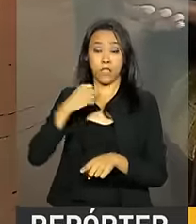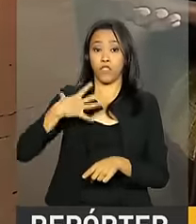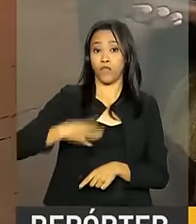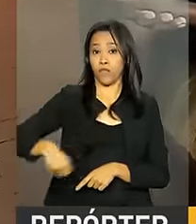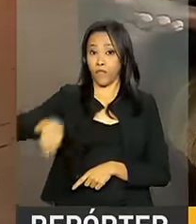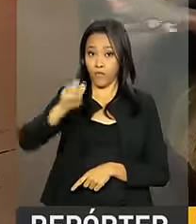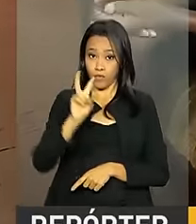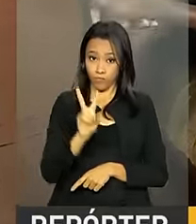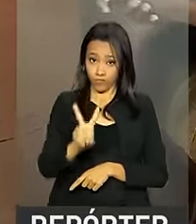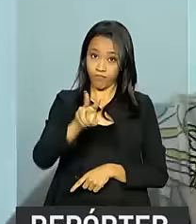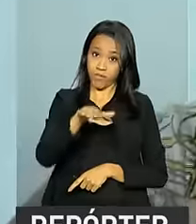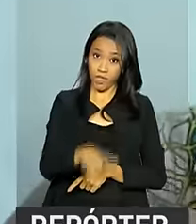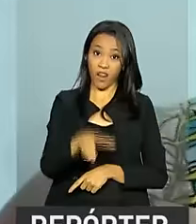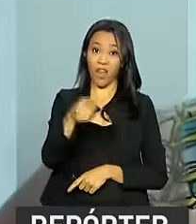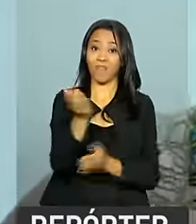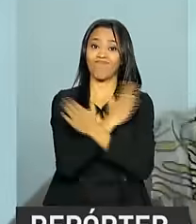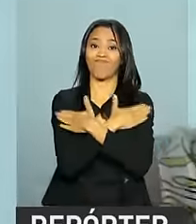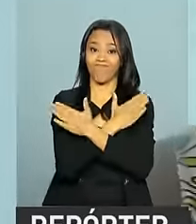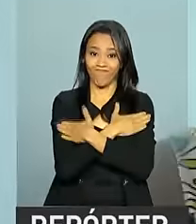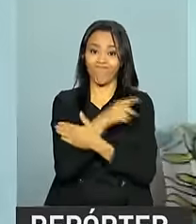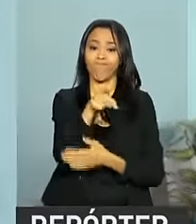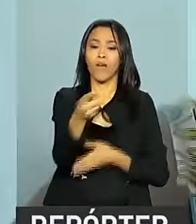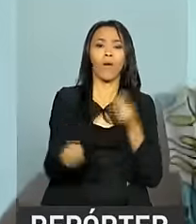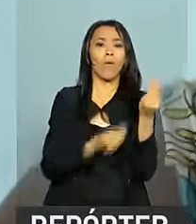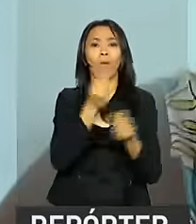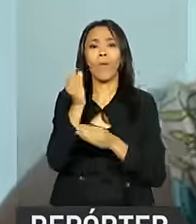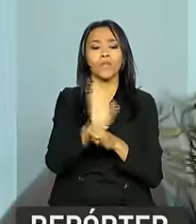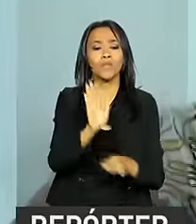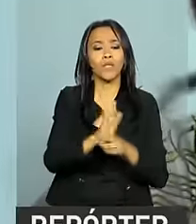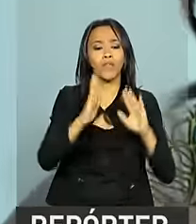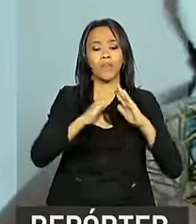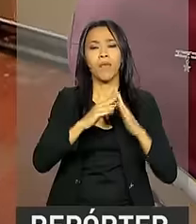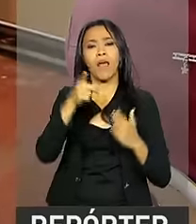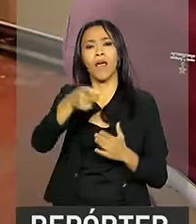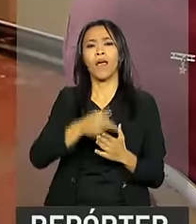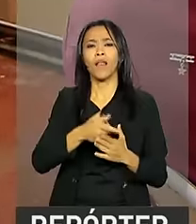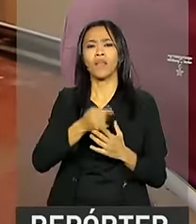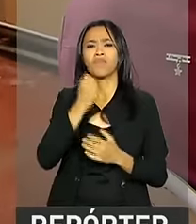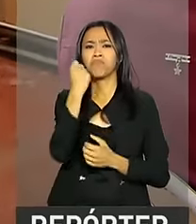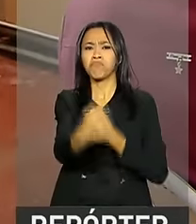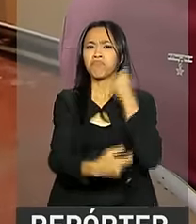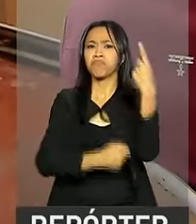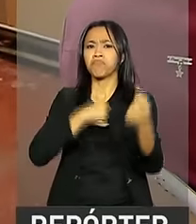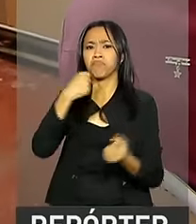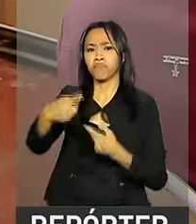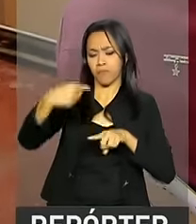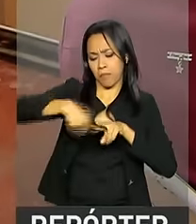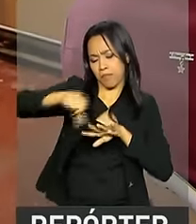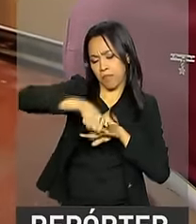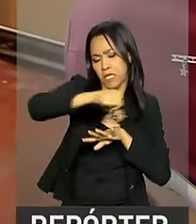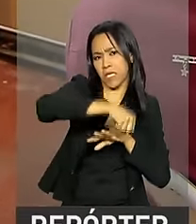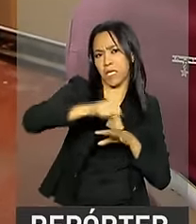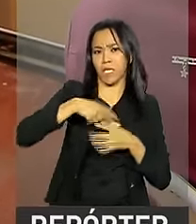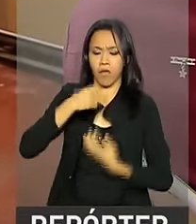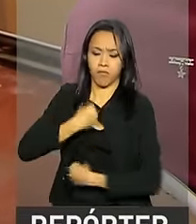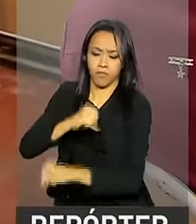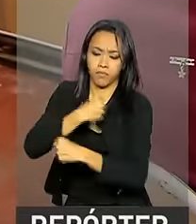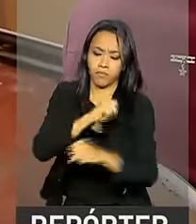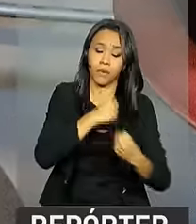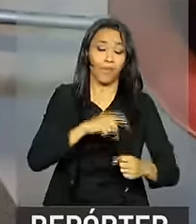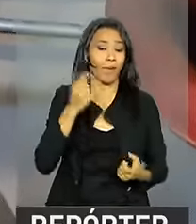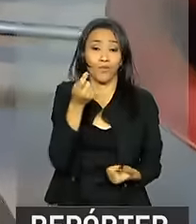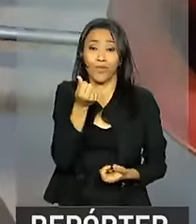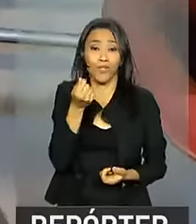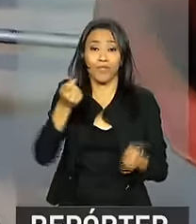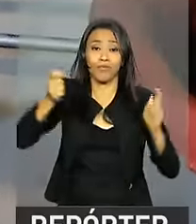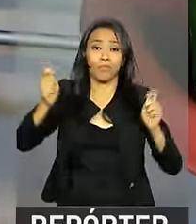está desempregada. Para sustentar a casa, faz bicos de faxineira e manicure, mas o dinheiro mal dá para pagar as